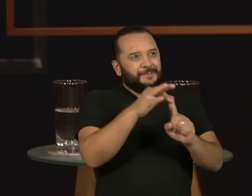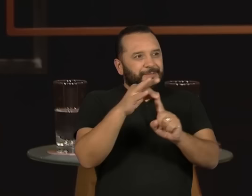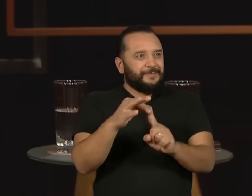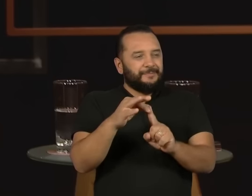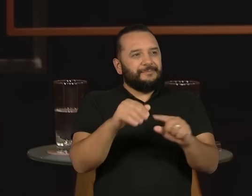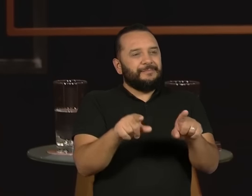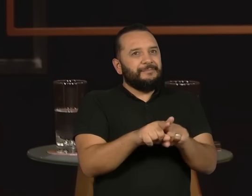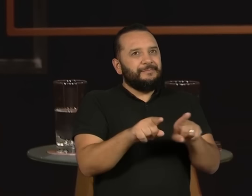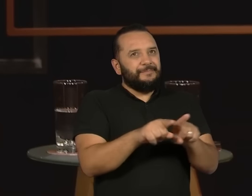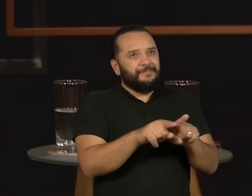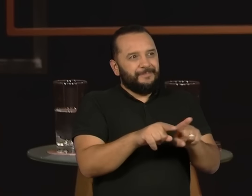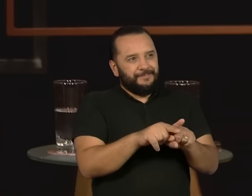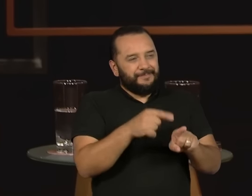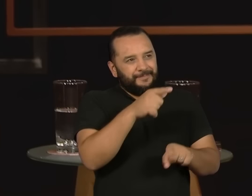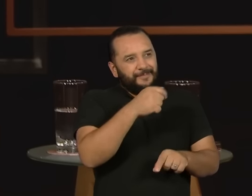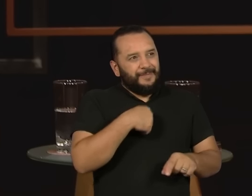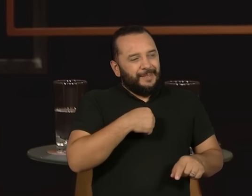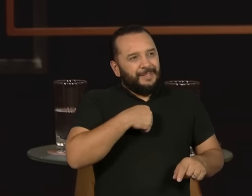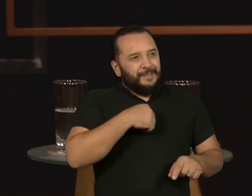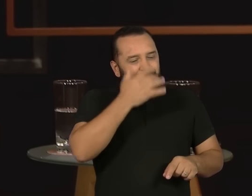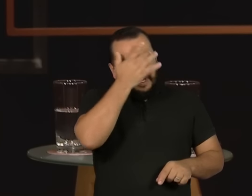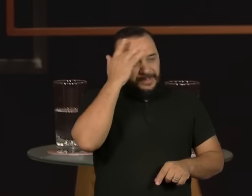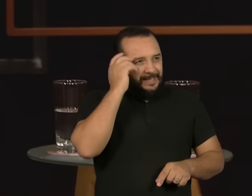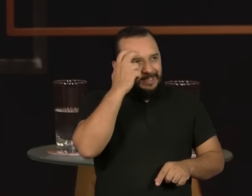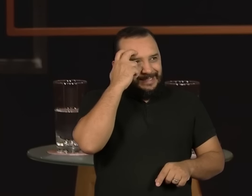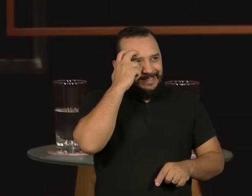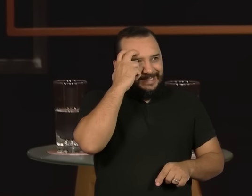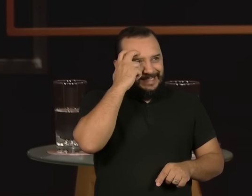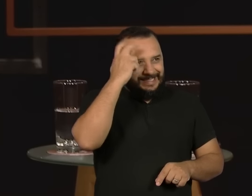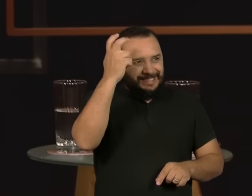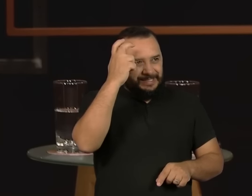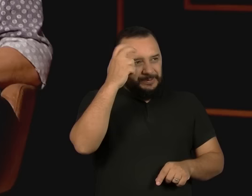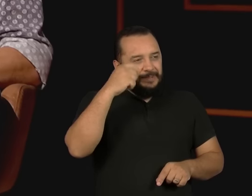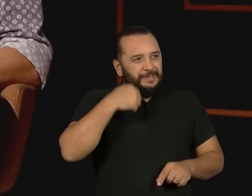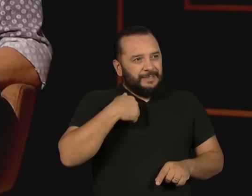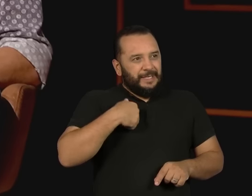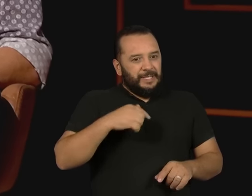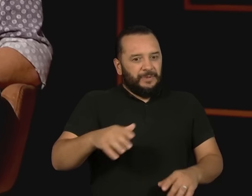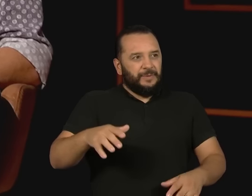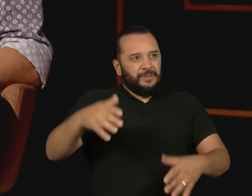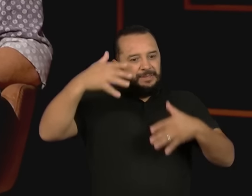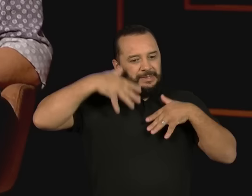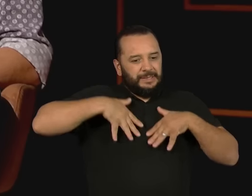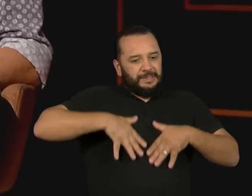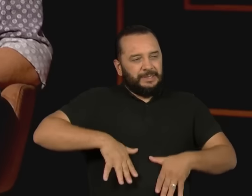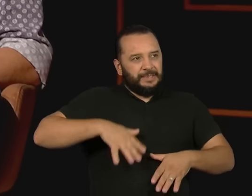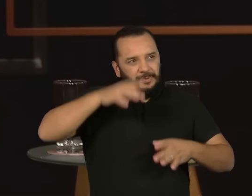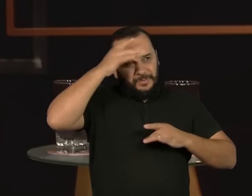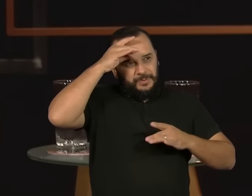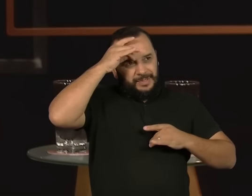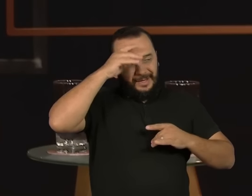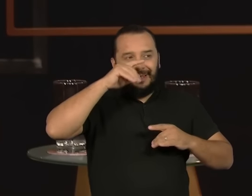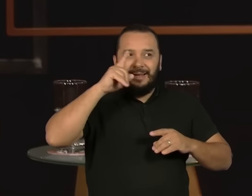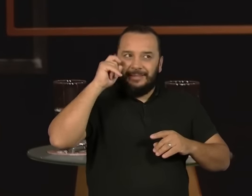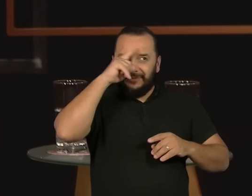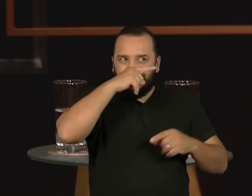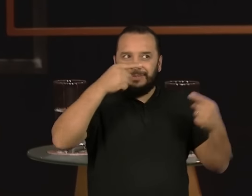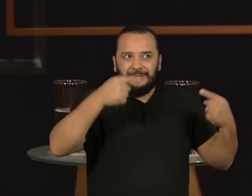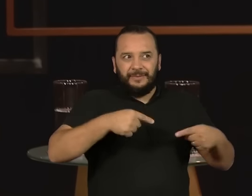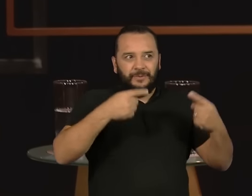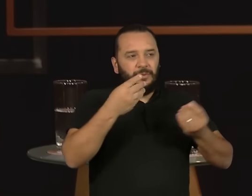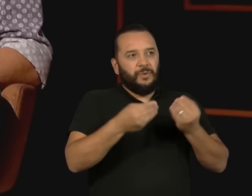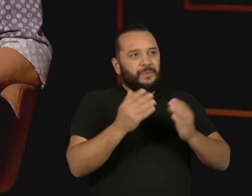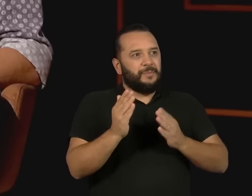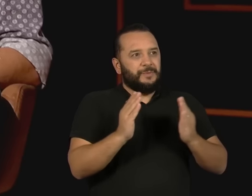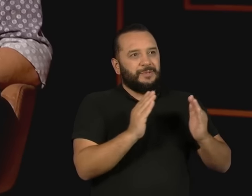tal. Interpretar gêmeos na televisão é sempre um desafio, né? E é uma trabalheira para o ator. Como é que Como é que foi esse